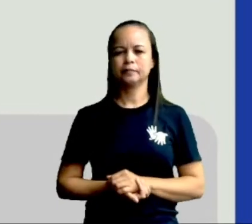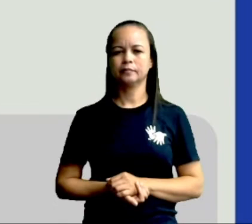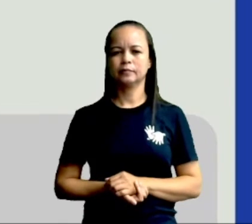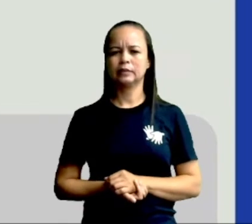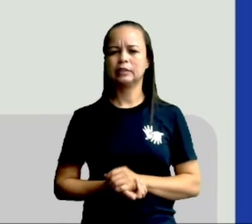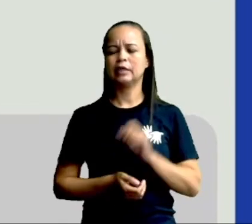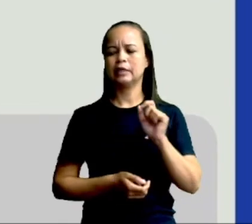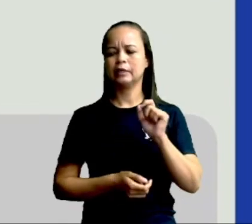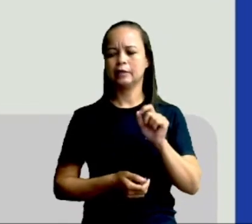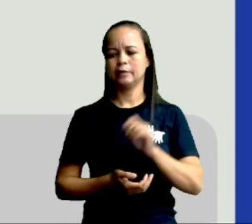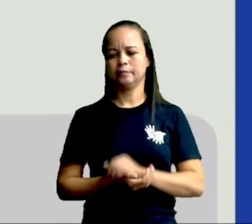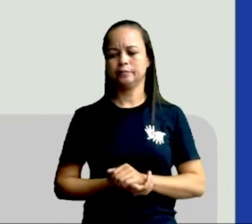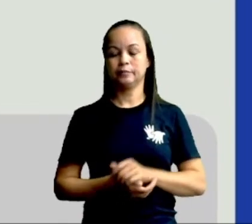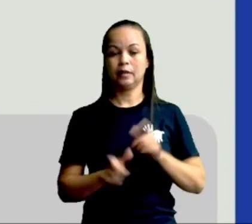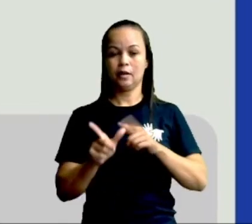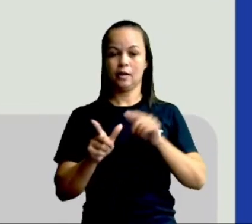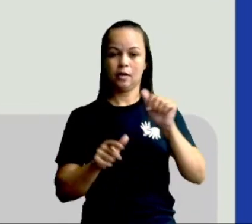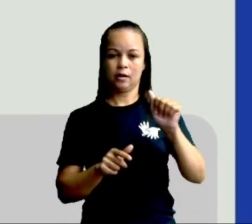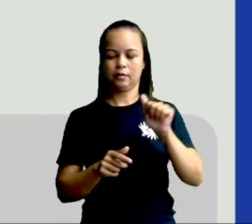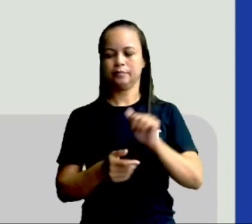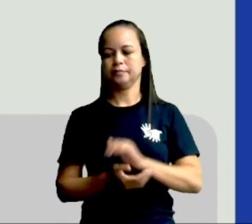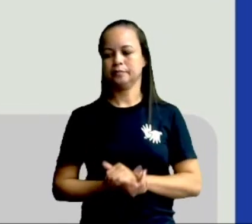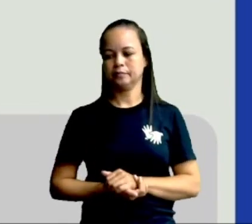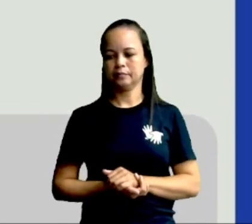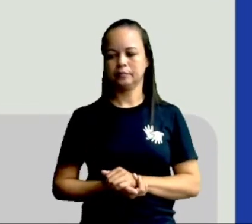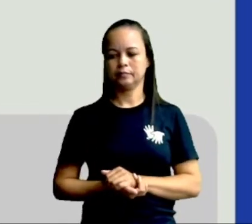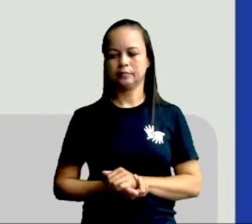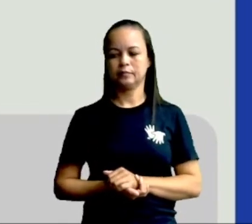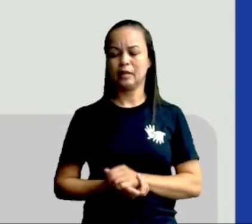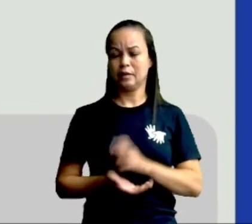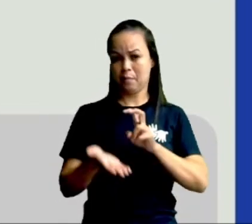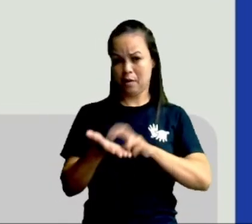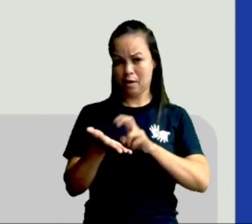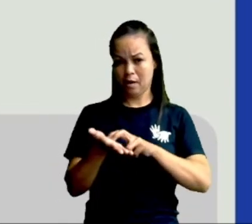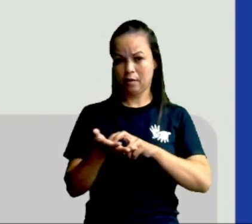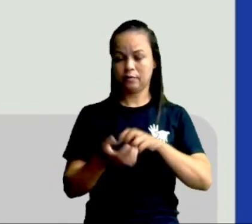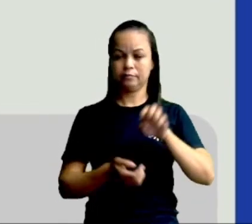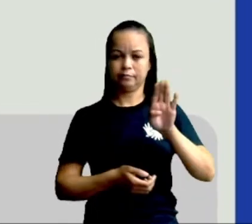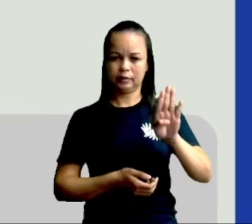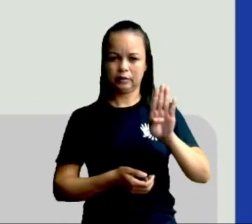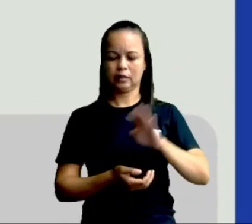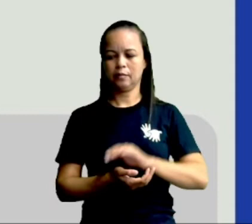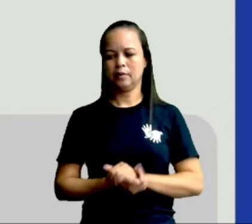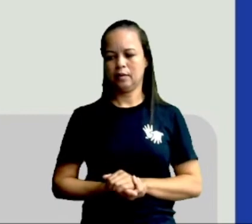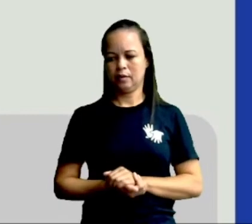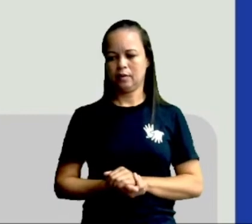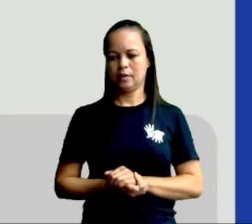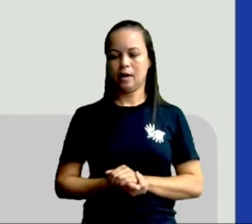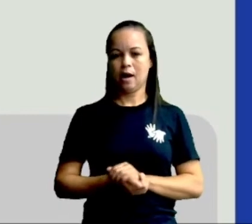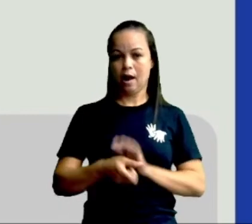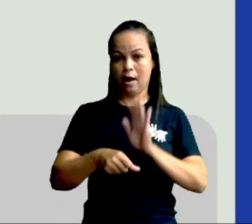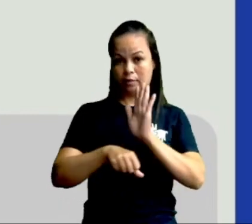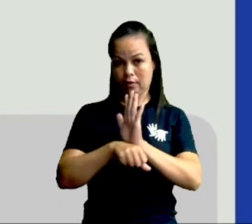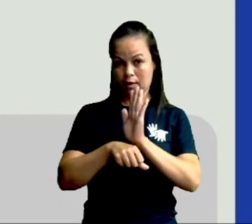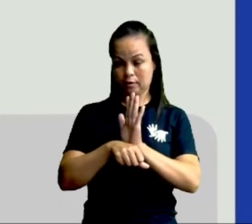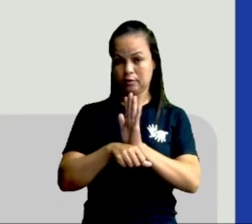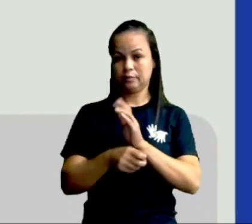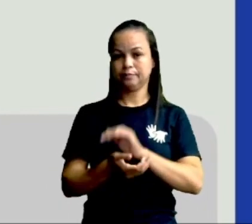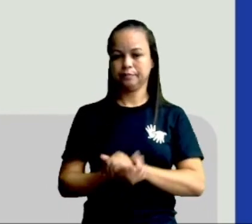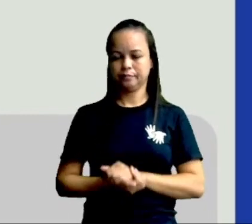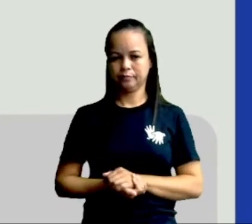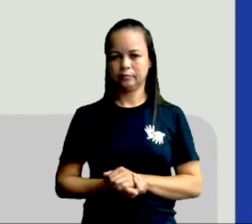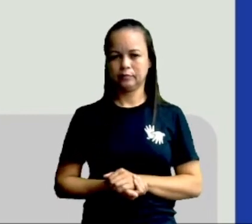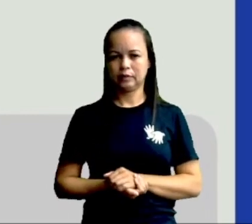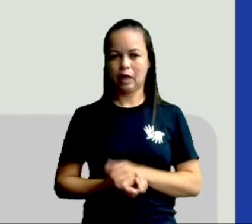que situação? Letra A, in the morning, pela manhã. Letra B, at noon, à tarde ou